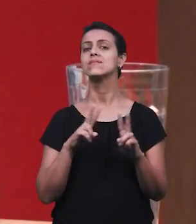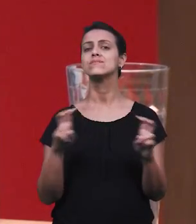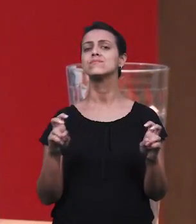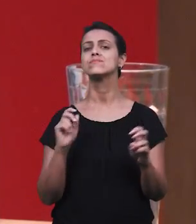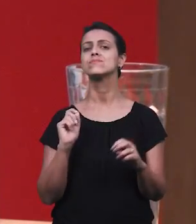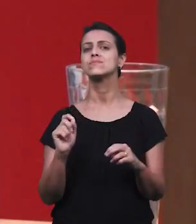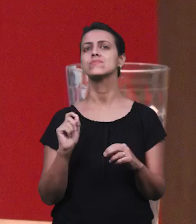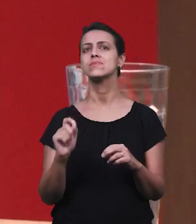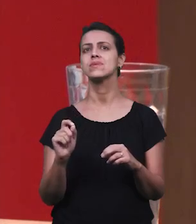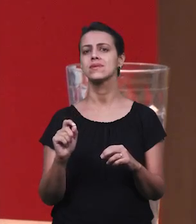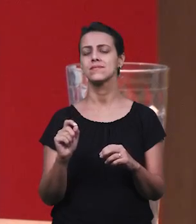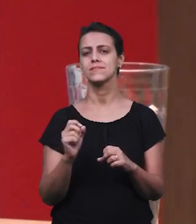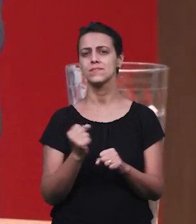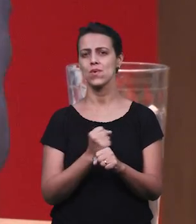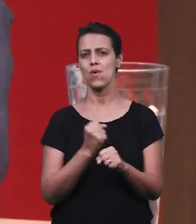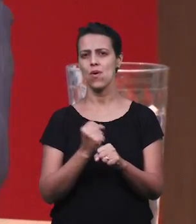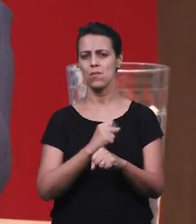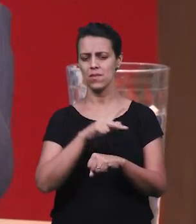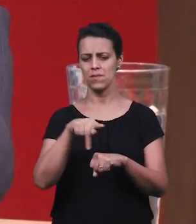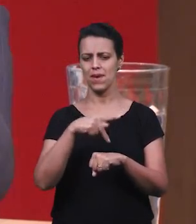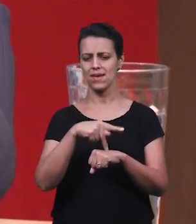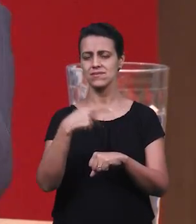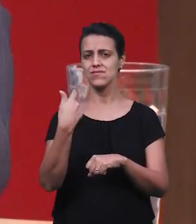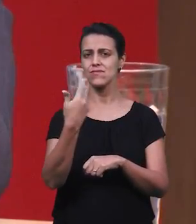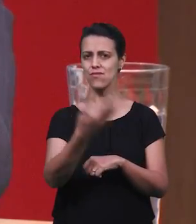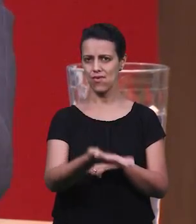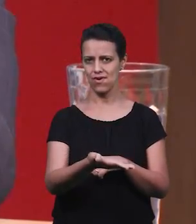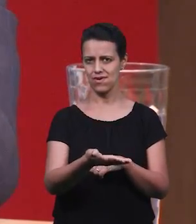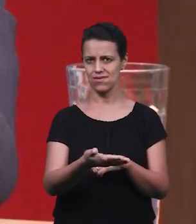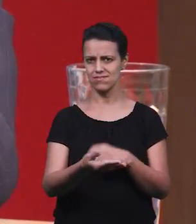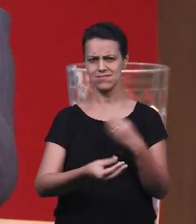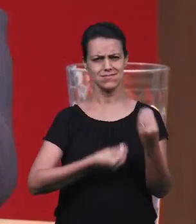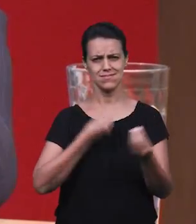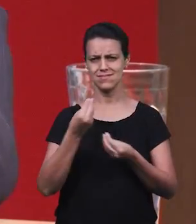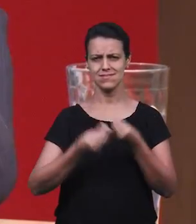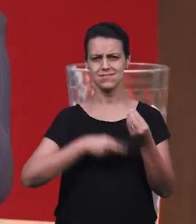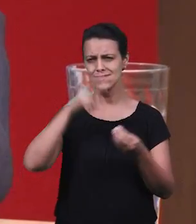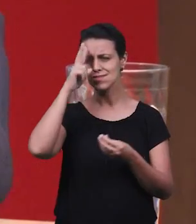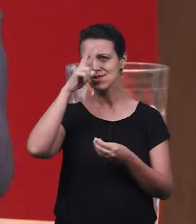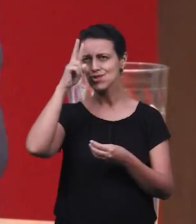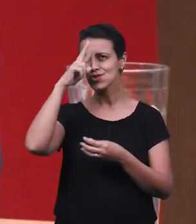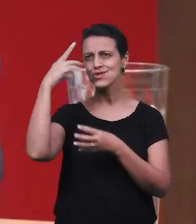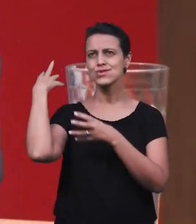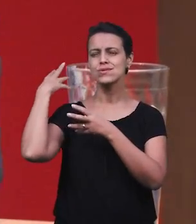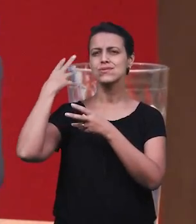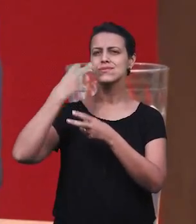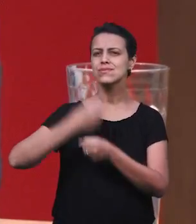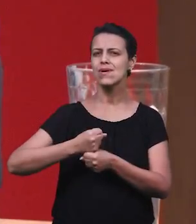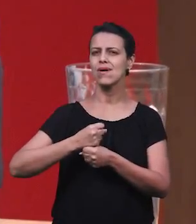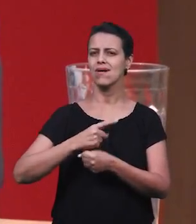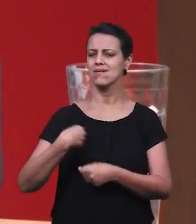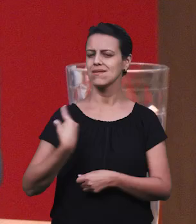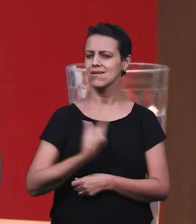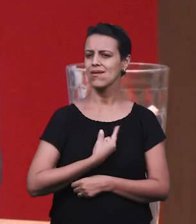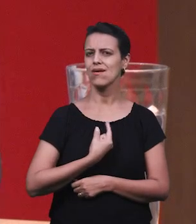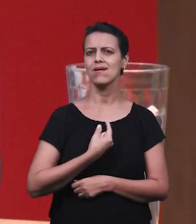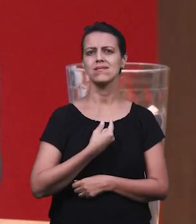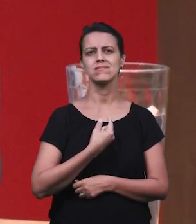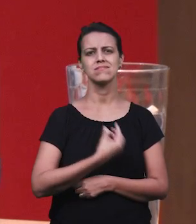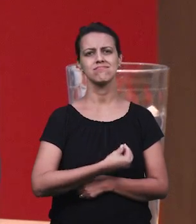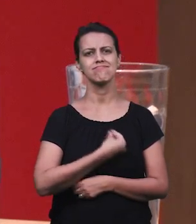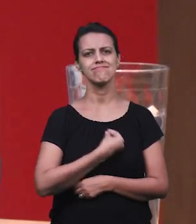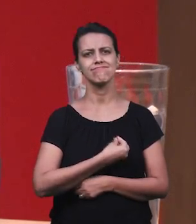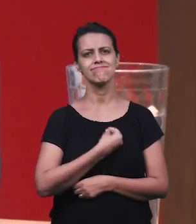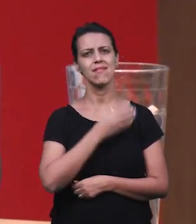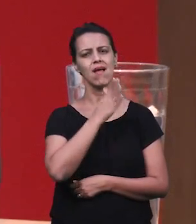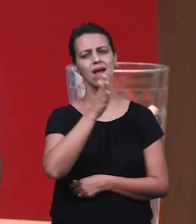sobre obra no exterior, um pouco da história dessa nossa participação da obra